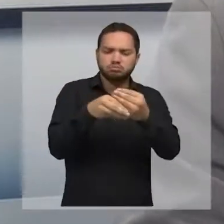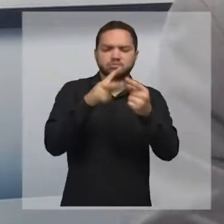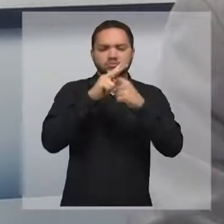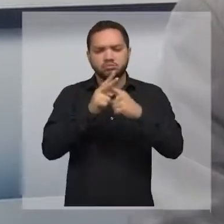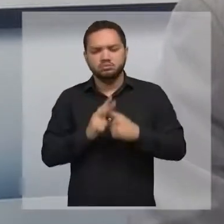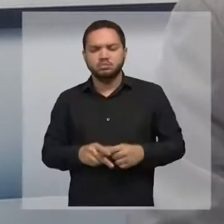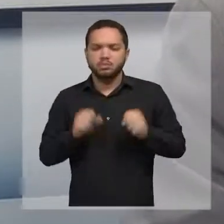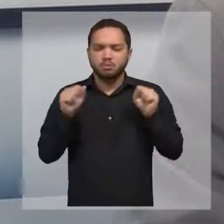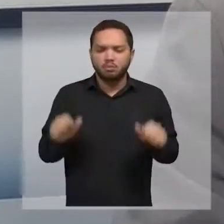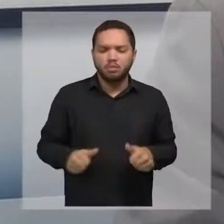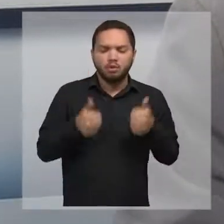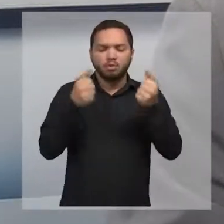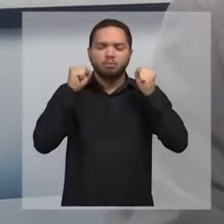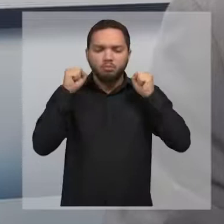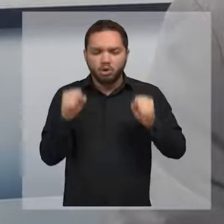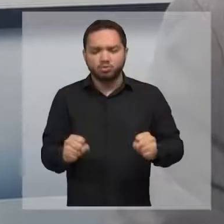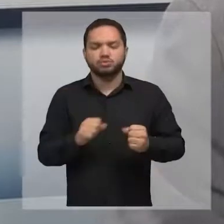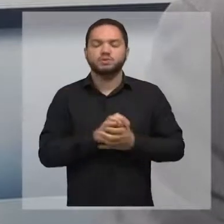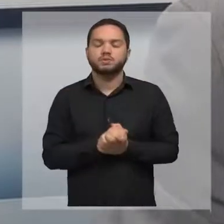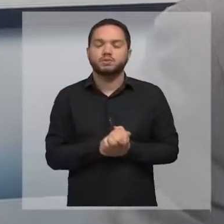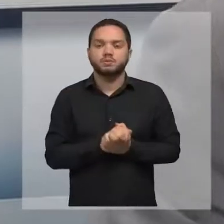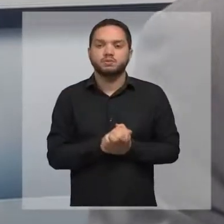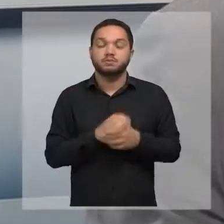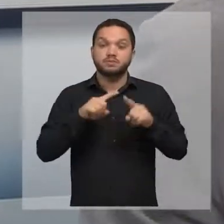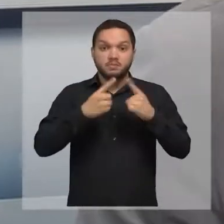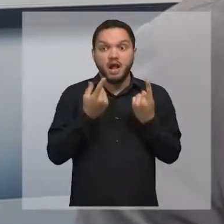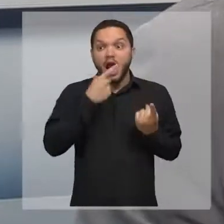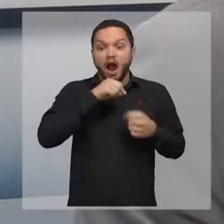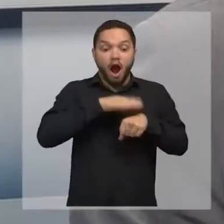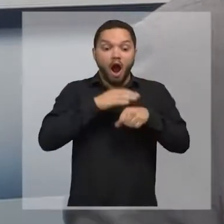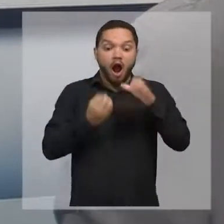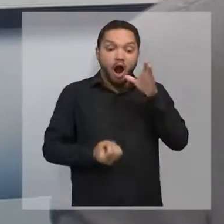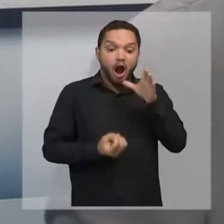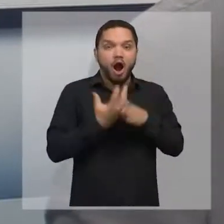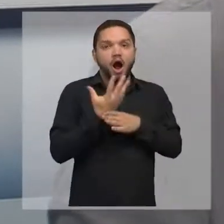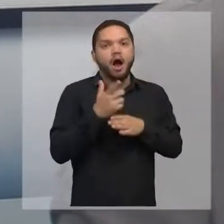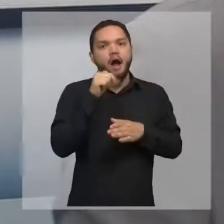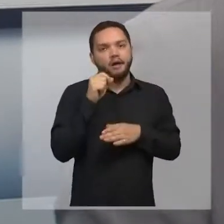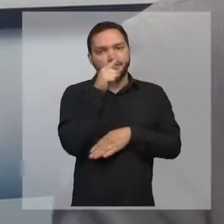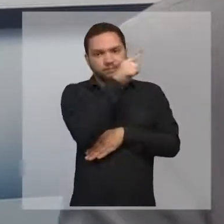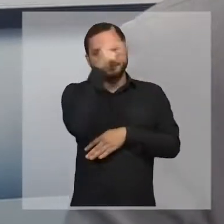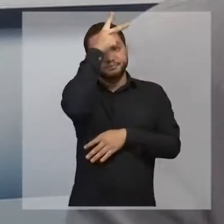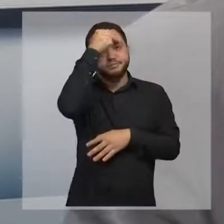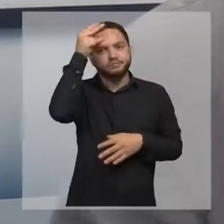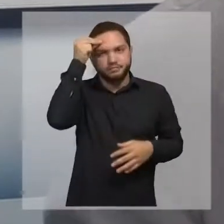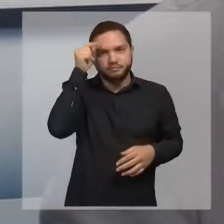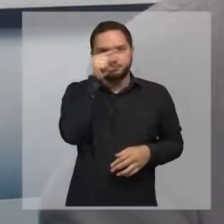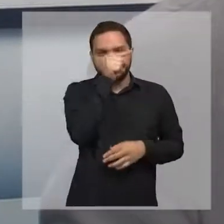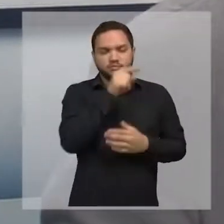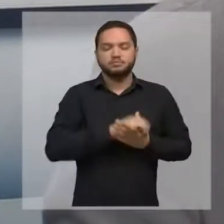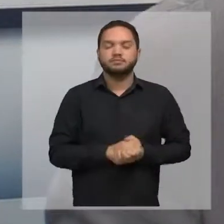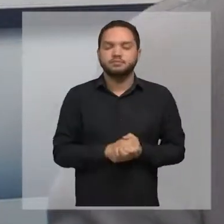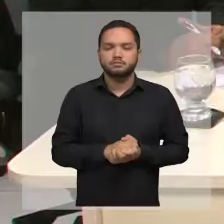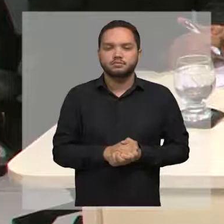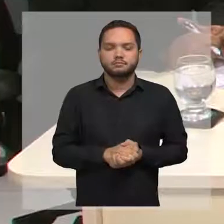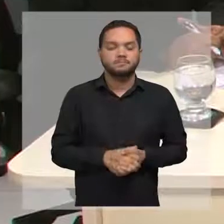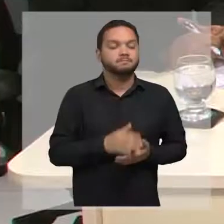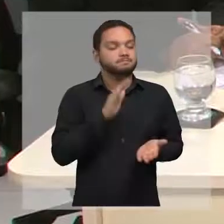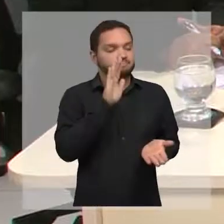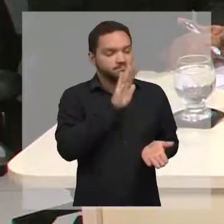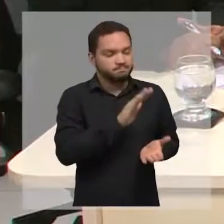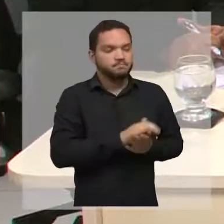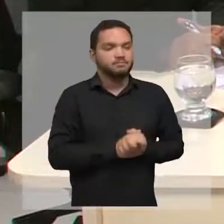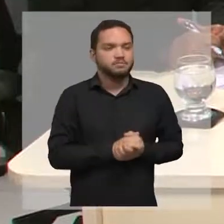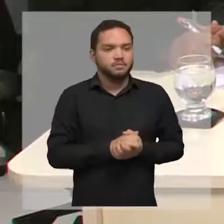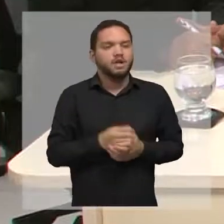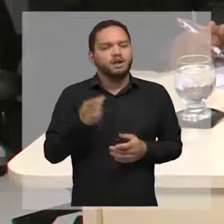emendar, pode ajustar, pode melhorar aquela proposição. Mas somente o Poder Executivo pode iniciar esse tipo de matéria. Uma